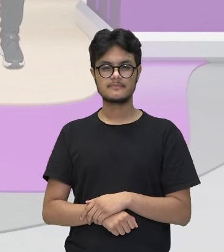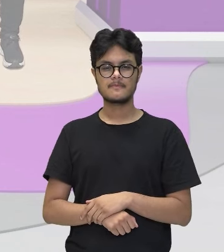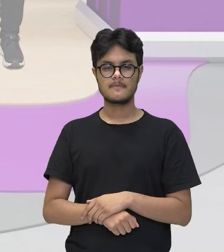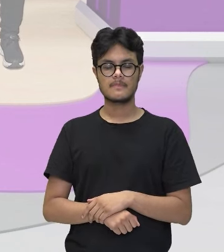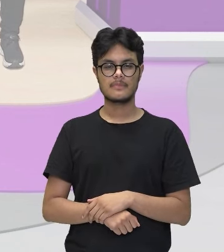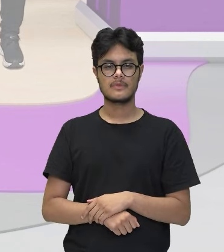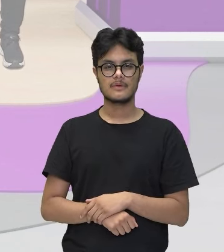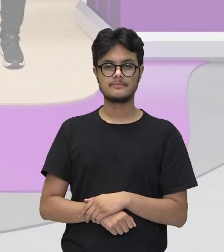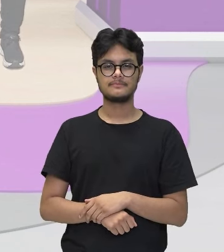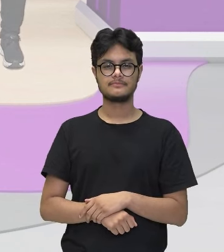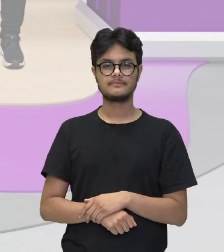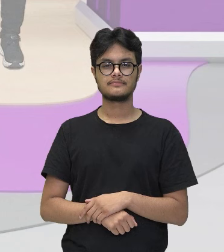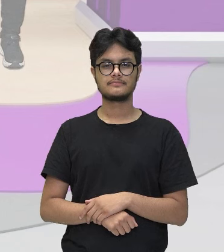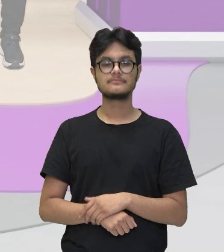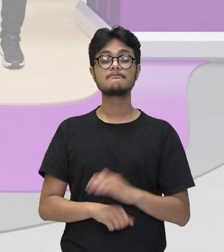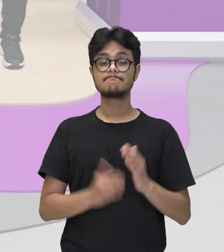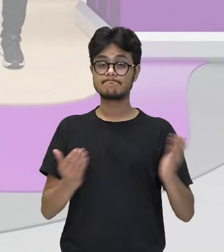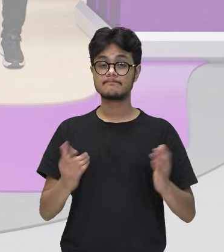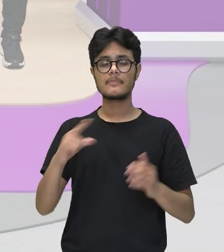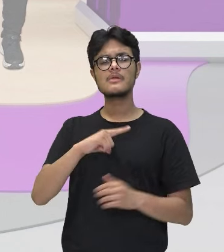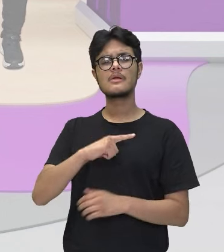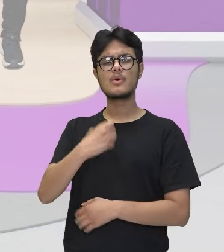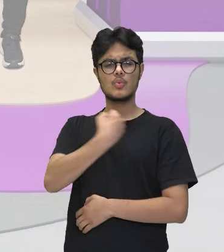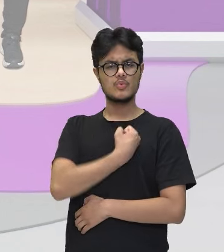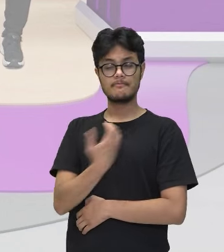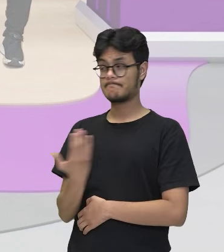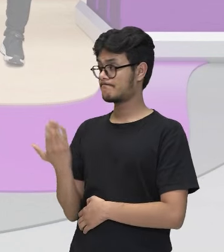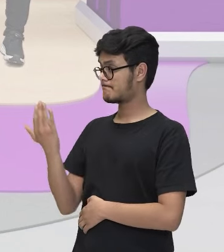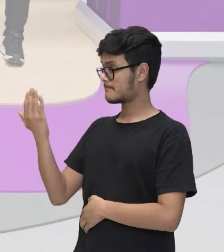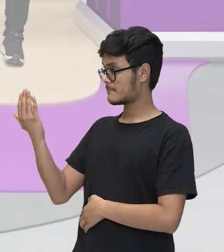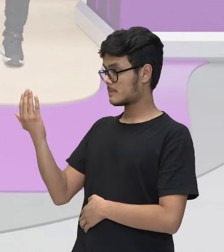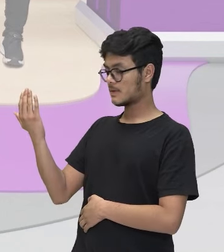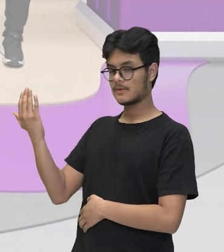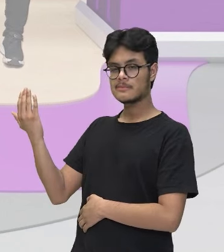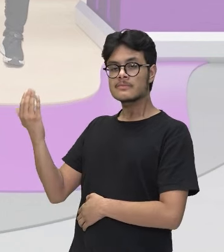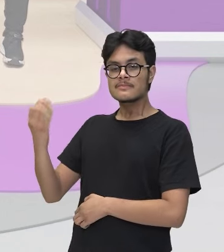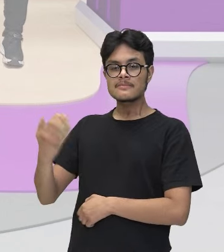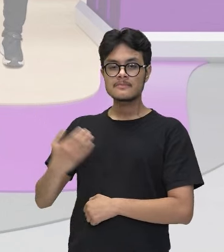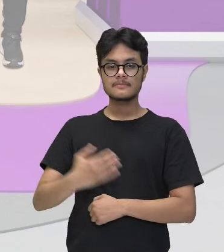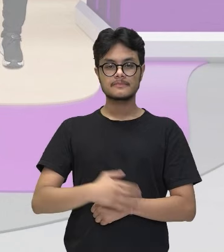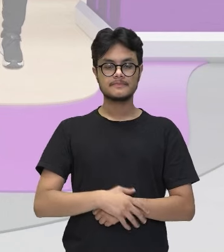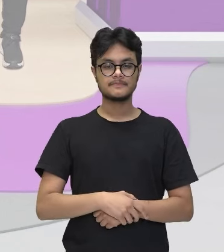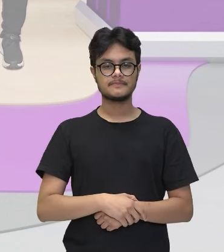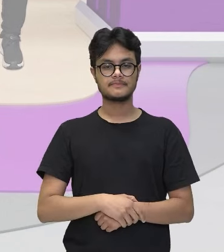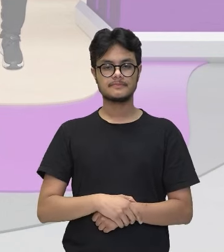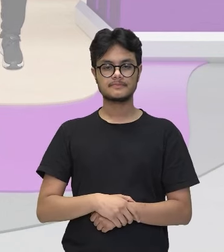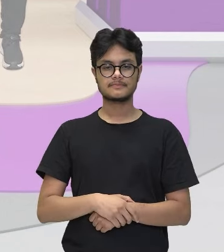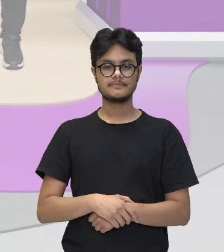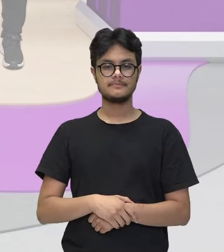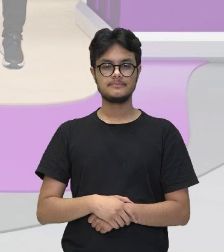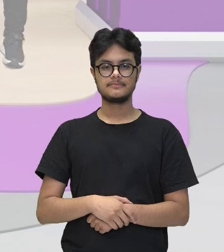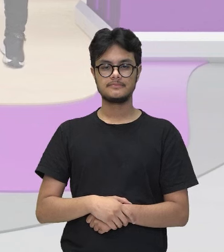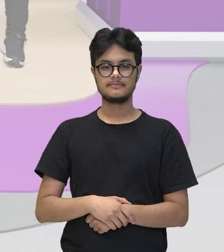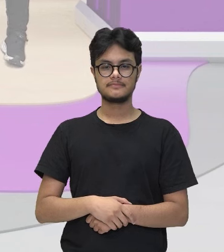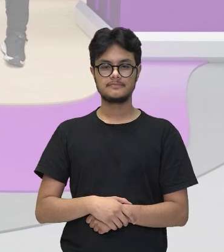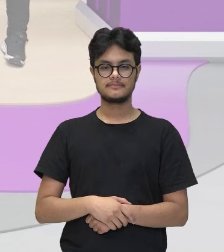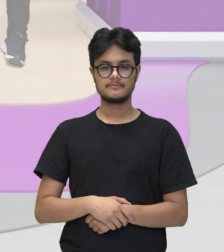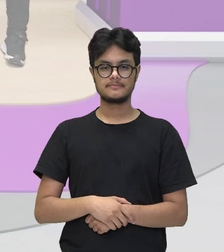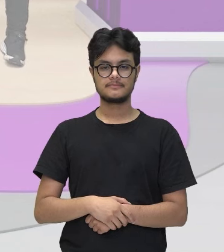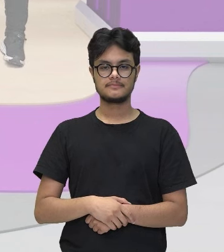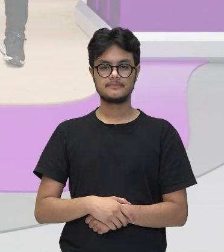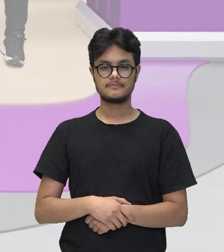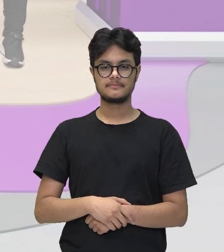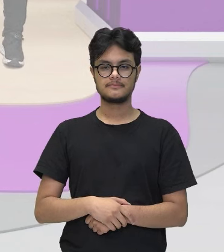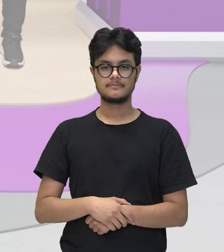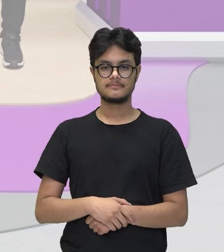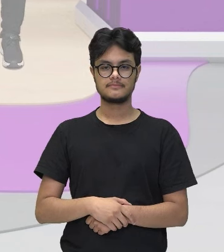coloca assim, né? B ao quadrado é igual a A vezes M e C ao quadrado é igual a A vezes N. Mas o que a gente tem que